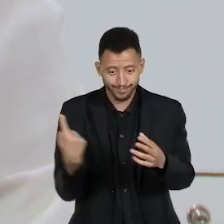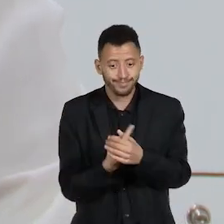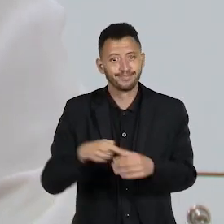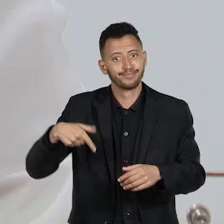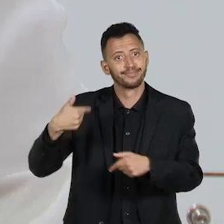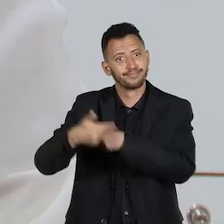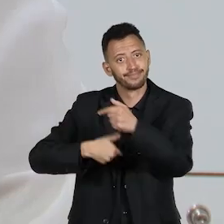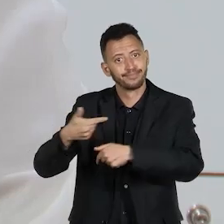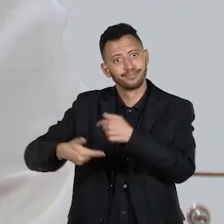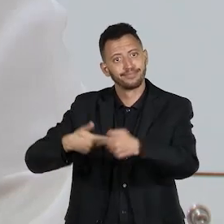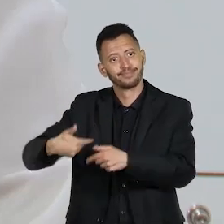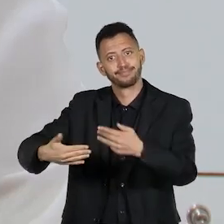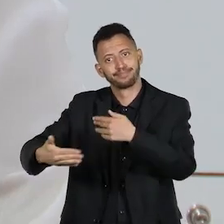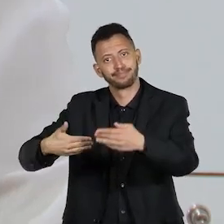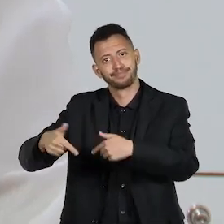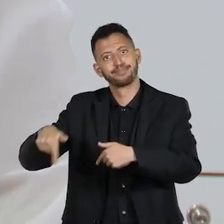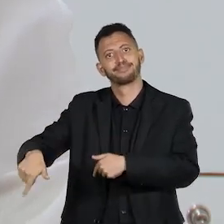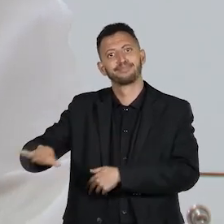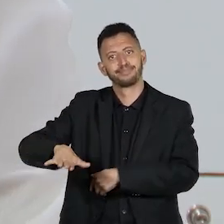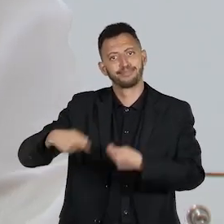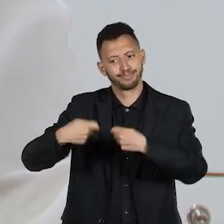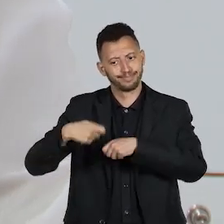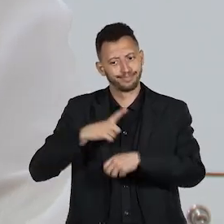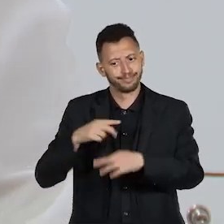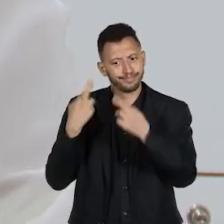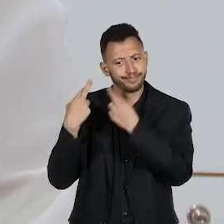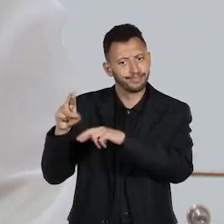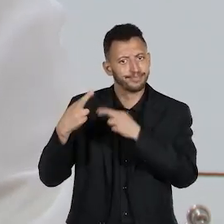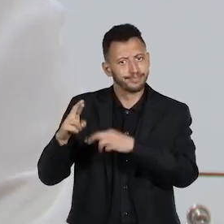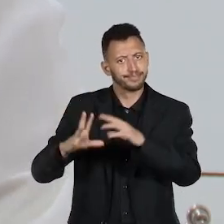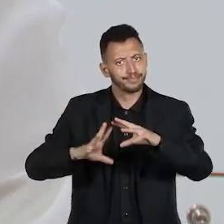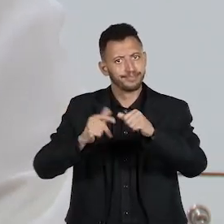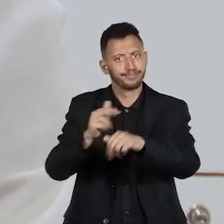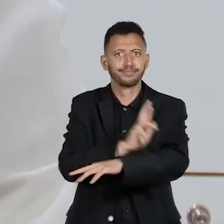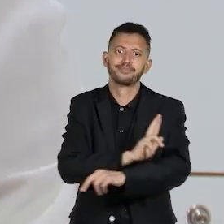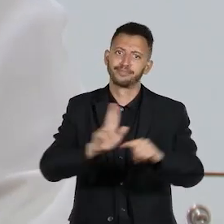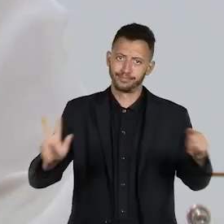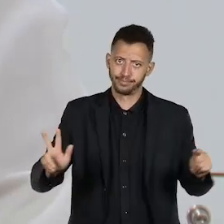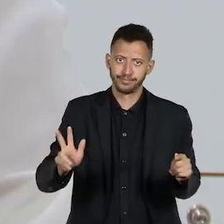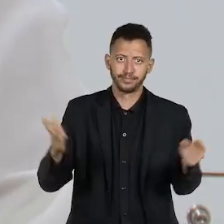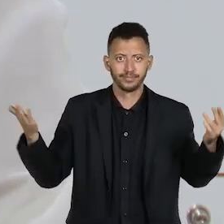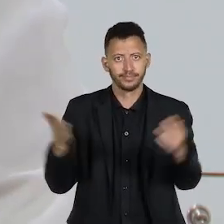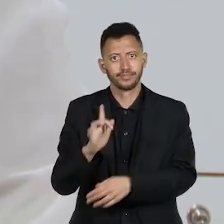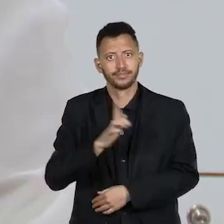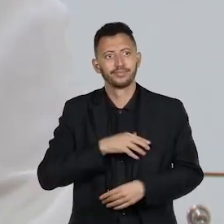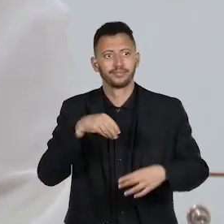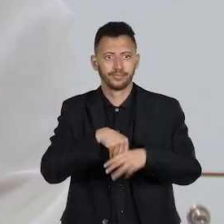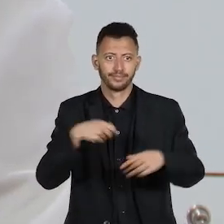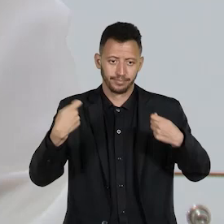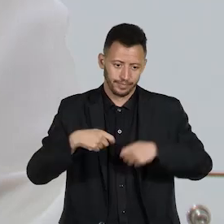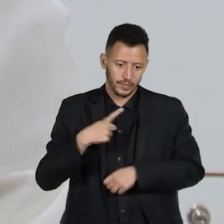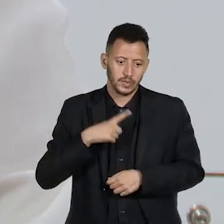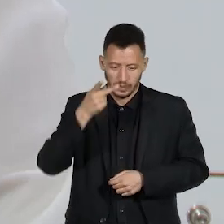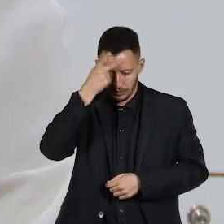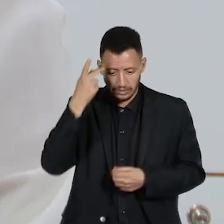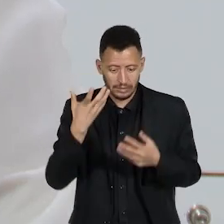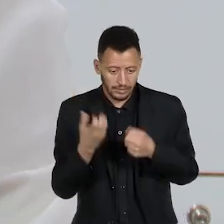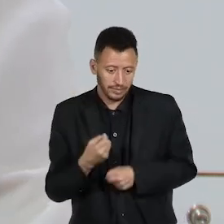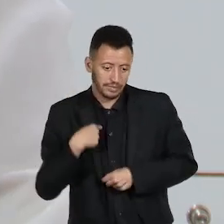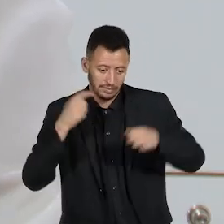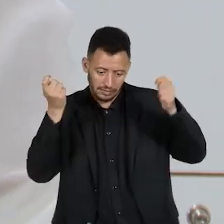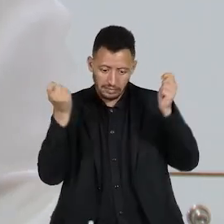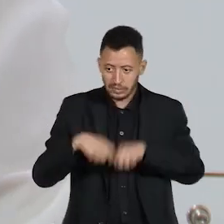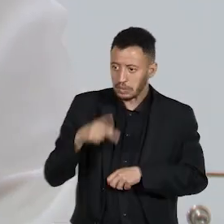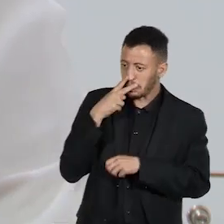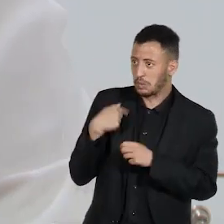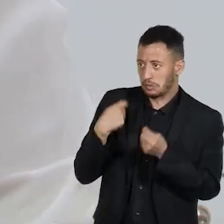ser inserida no mercado de trabalho. Então, ali ela tem uma expectativa totalmente diferente, onde aí sim ela se sente validada,